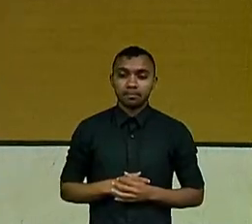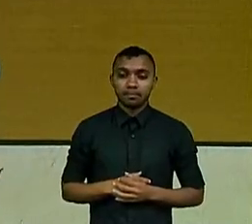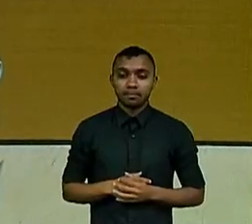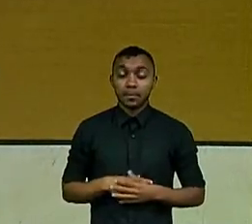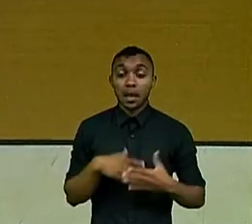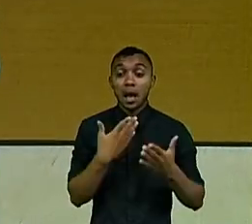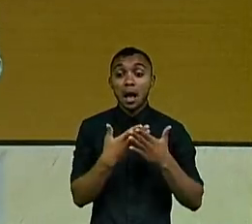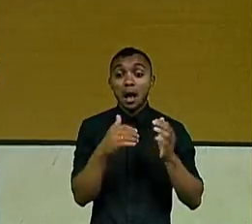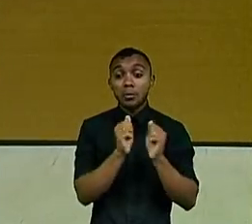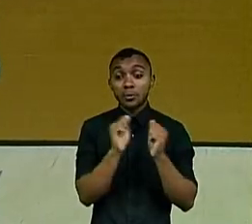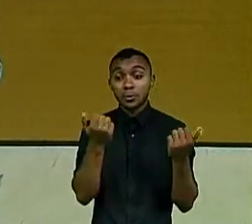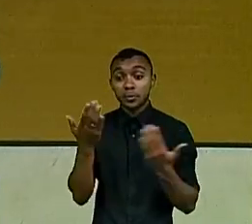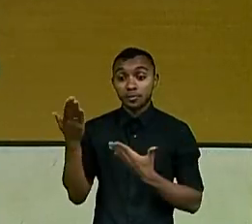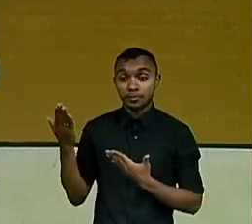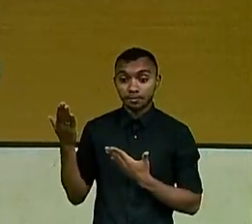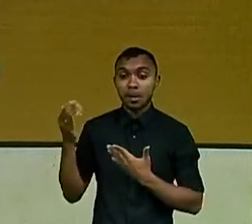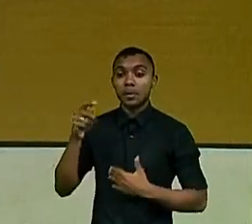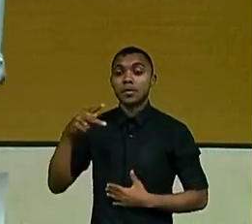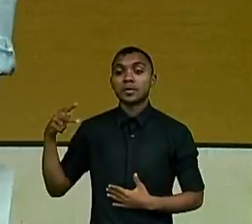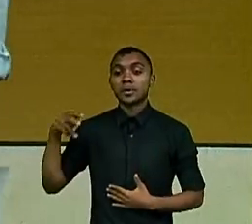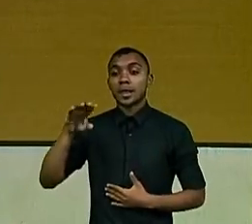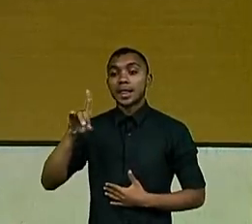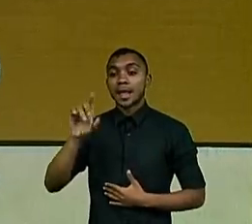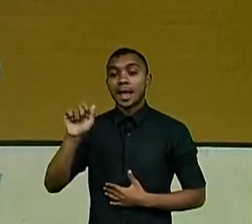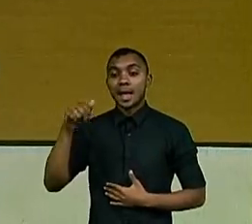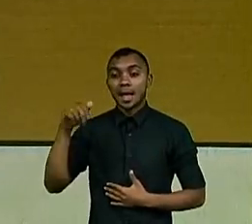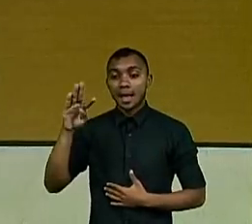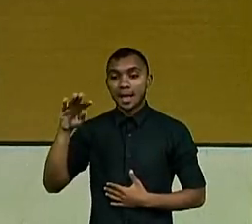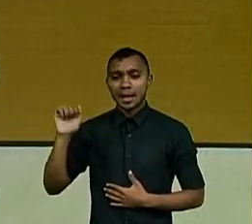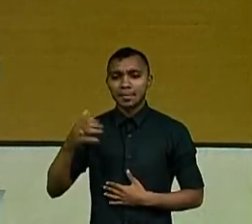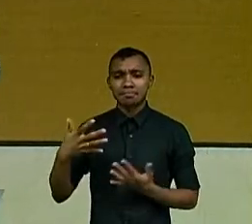Nanda minha amiga minha colega top